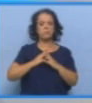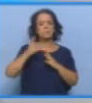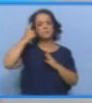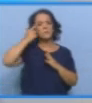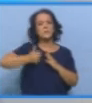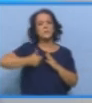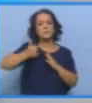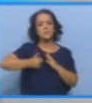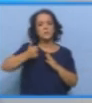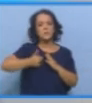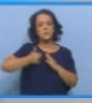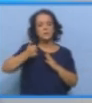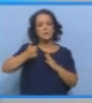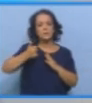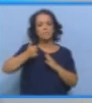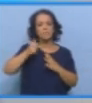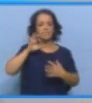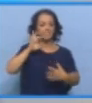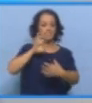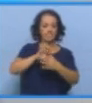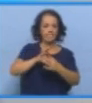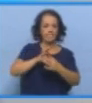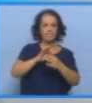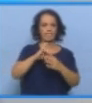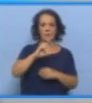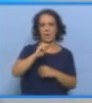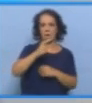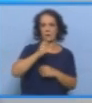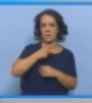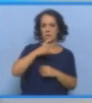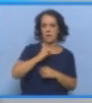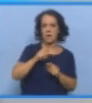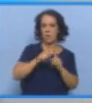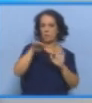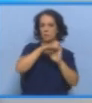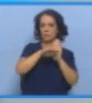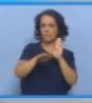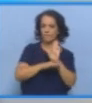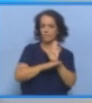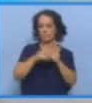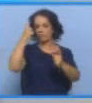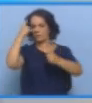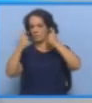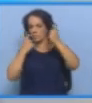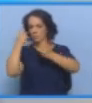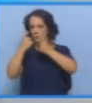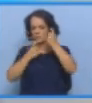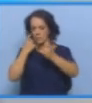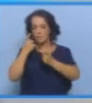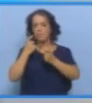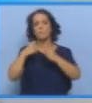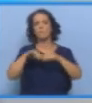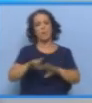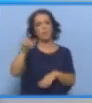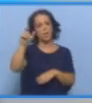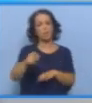fundamentalmente, da cátedra e da reflexão intelectual e do ensino, embora tivesse tido uma experiência muito fecunda